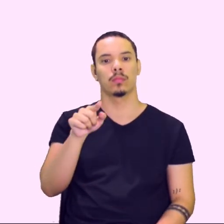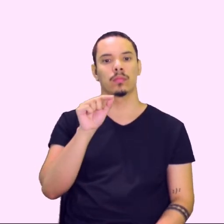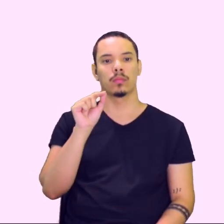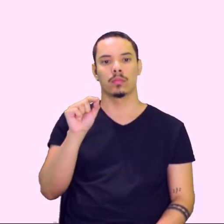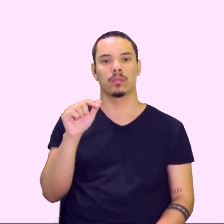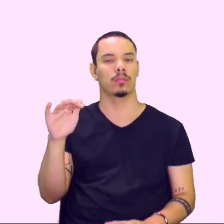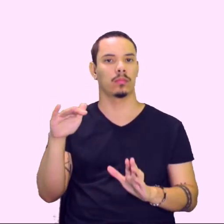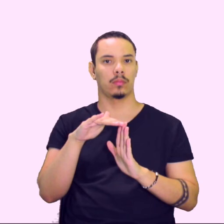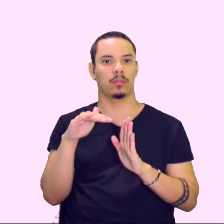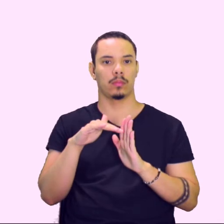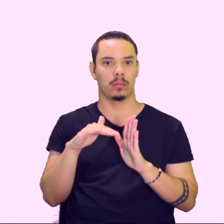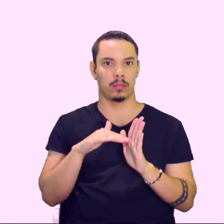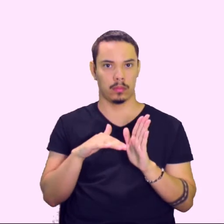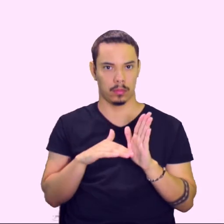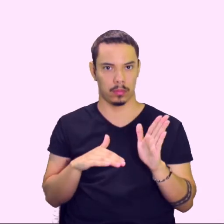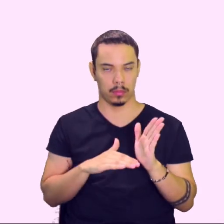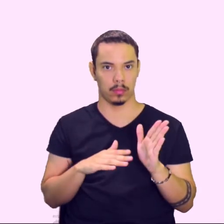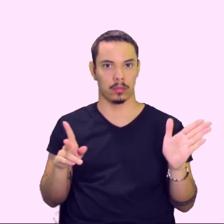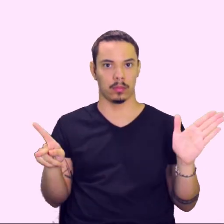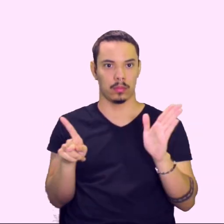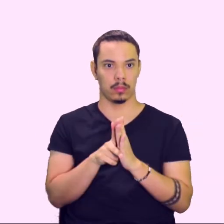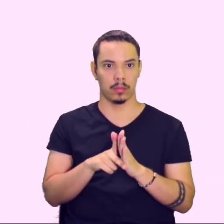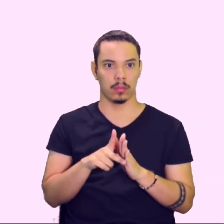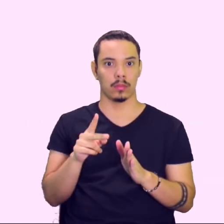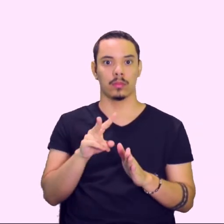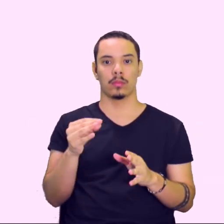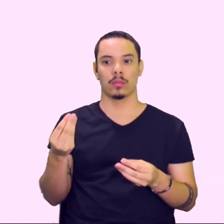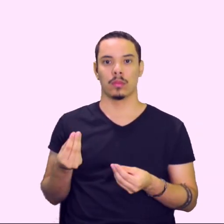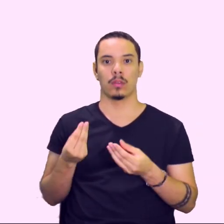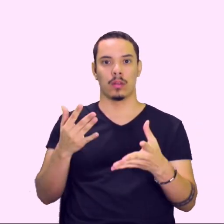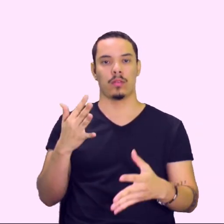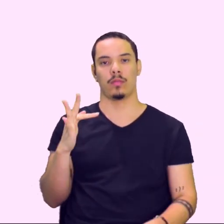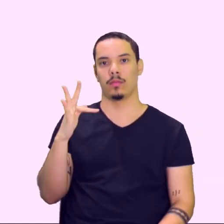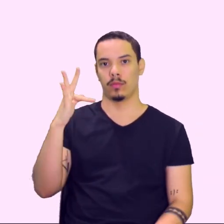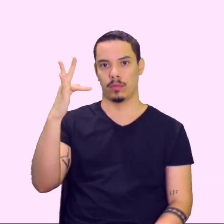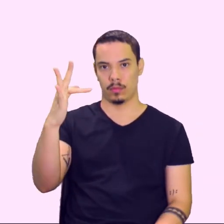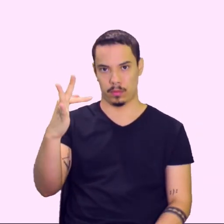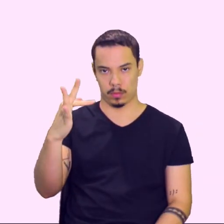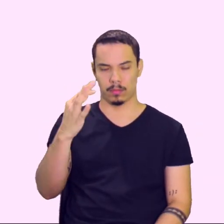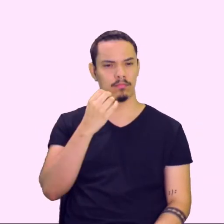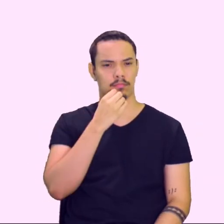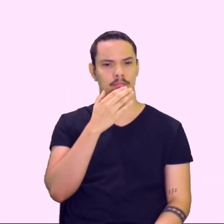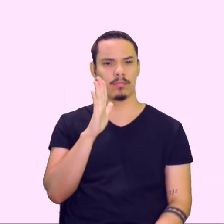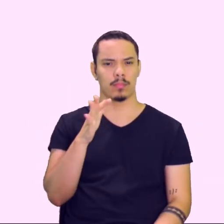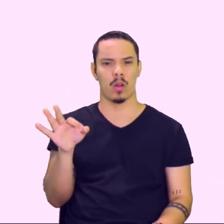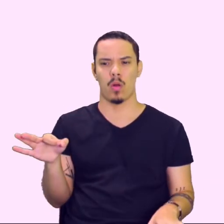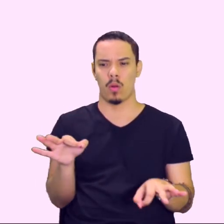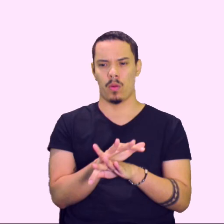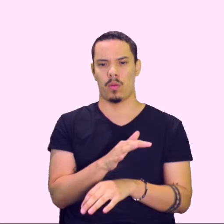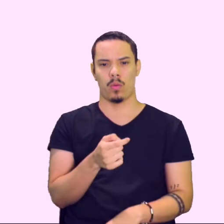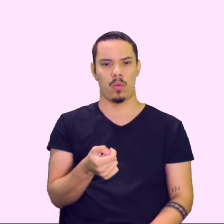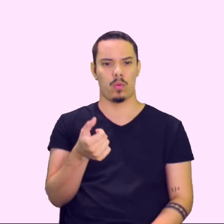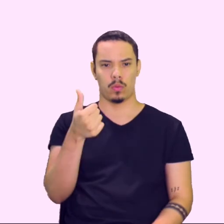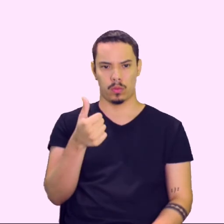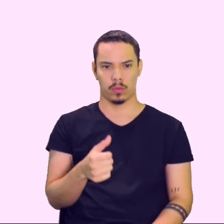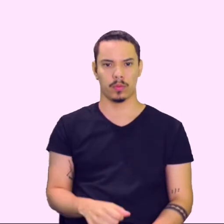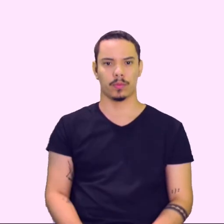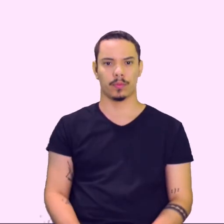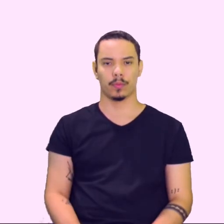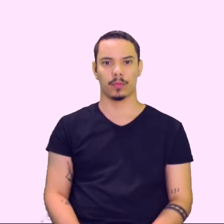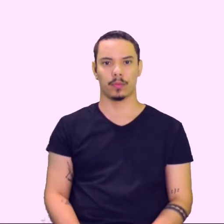programas que eram programas a serem entregues no futuro, que já foram entregues, boa parte deles, certo? Isso. Vamos lá. Temos aí,